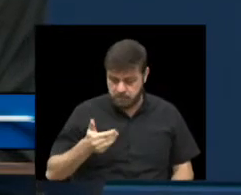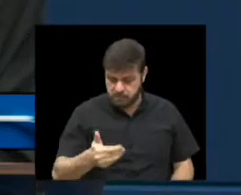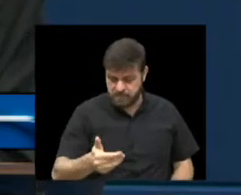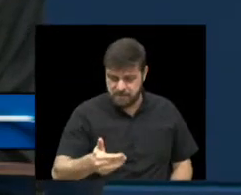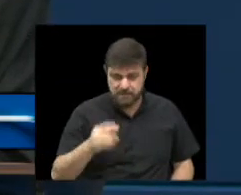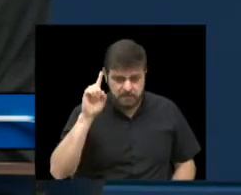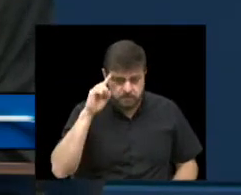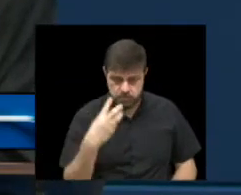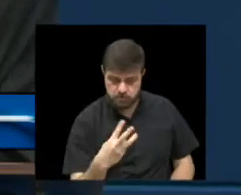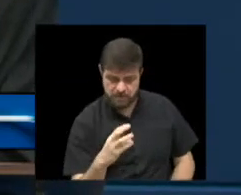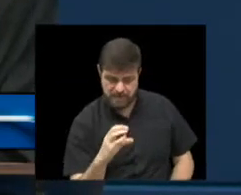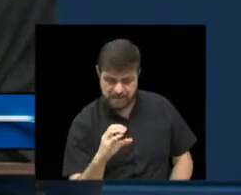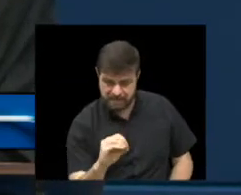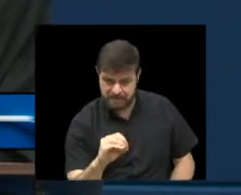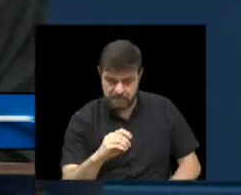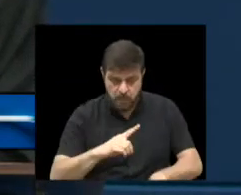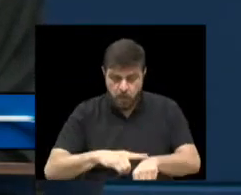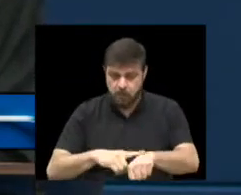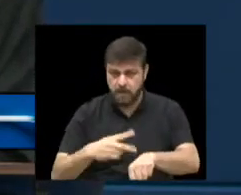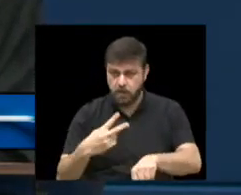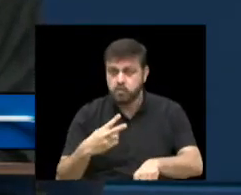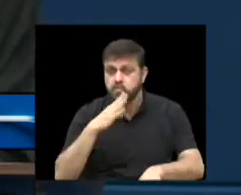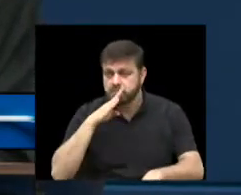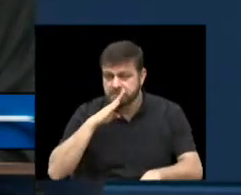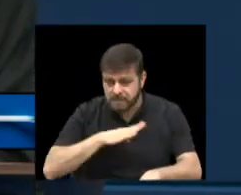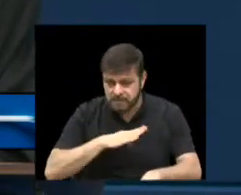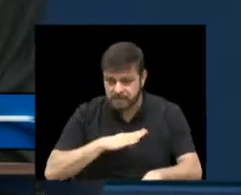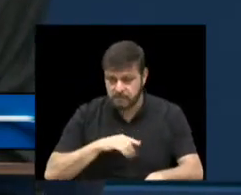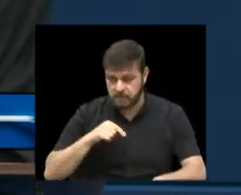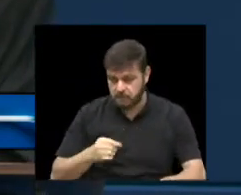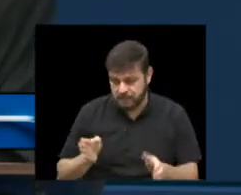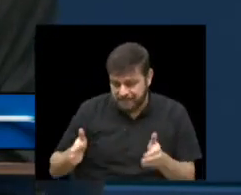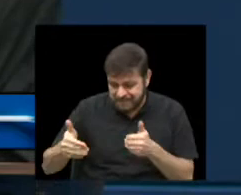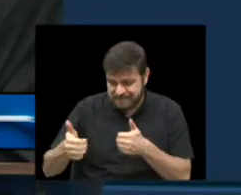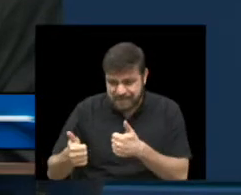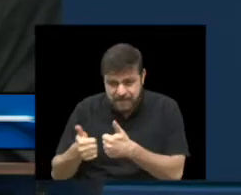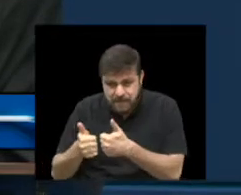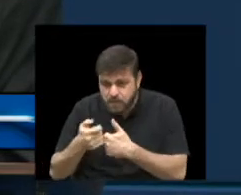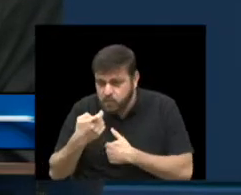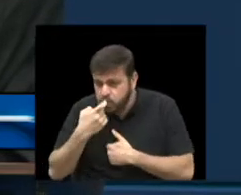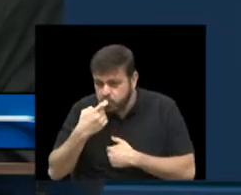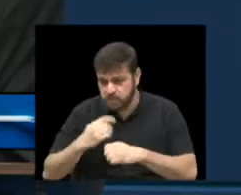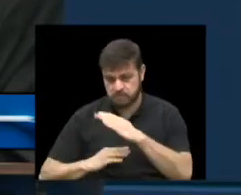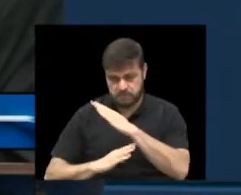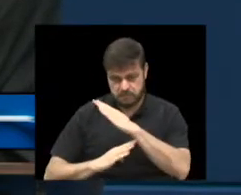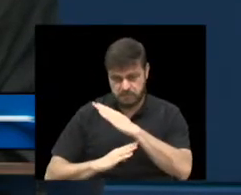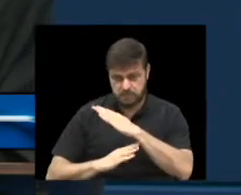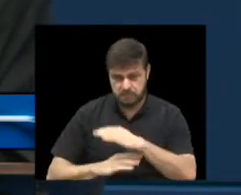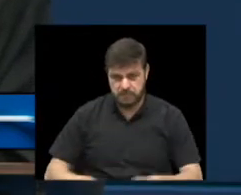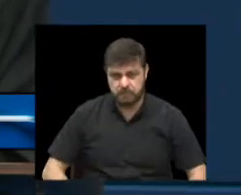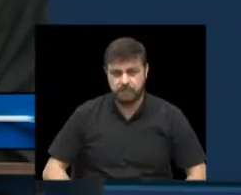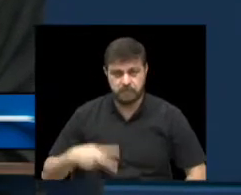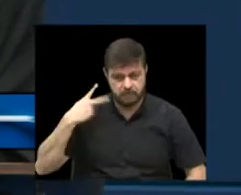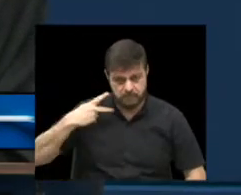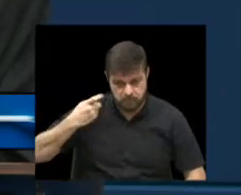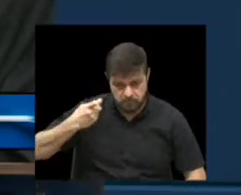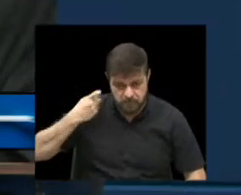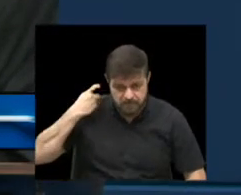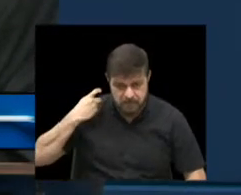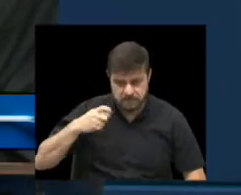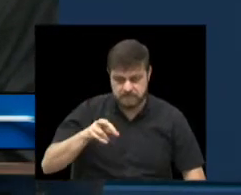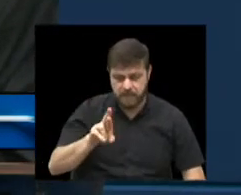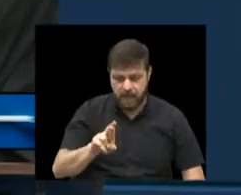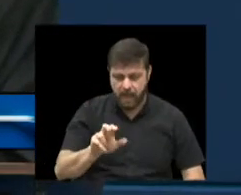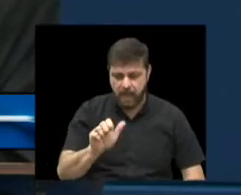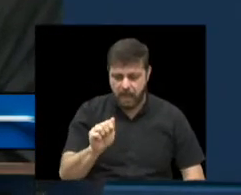dia 30, às 14 horas, aqui no plenarinho, o então sempre vereador Rafu